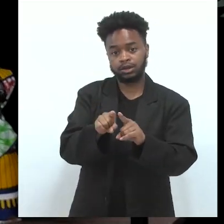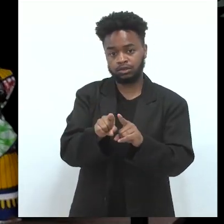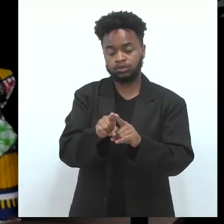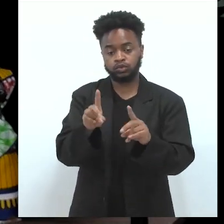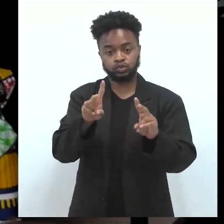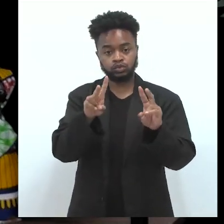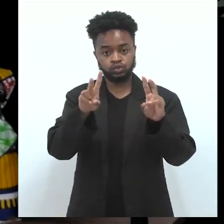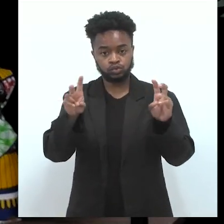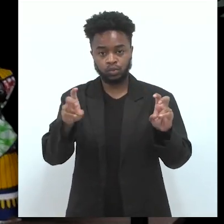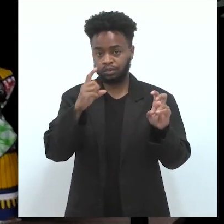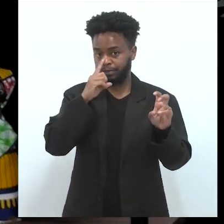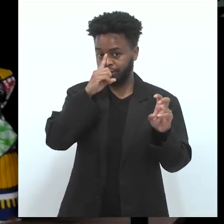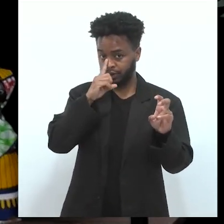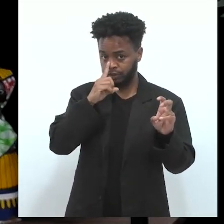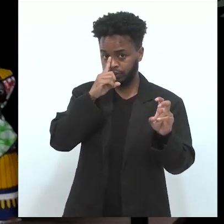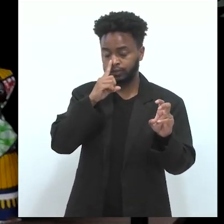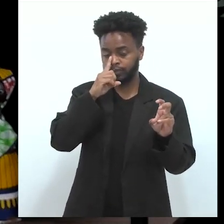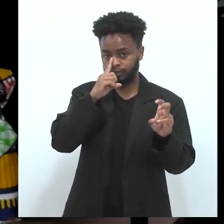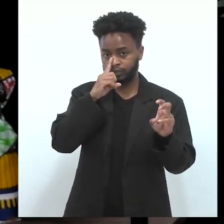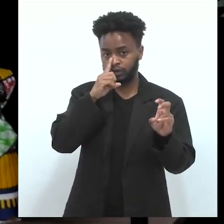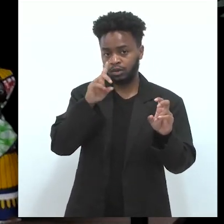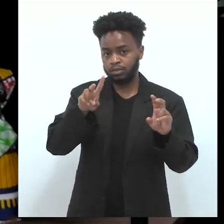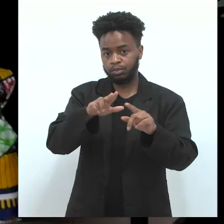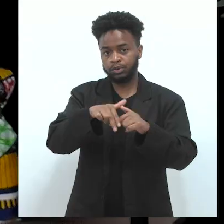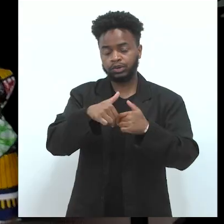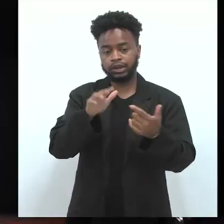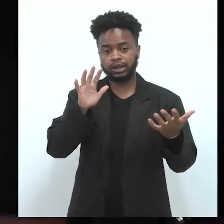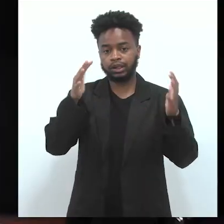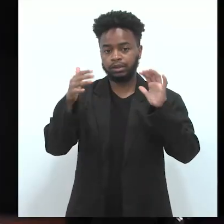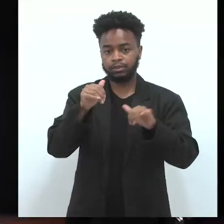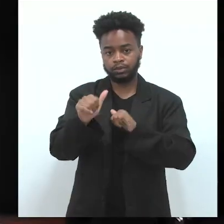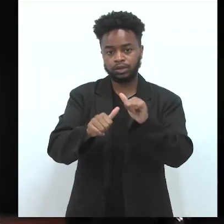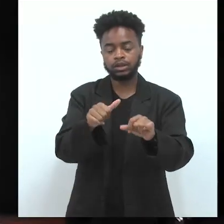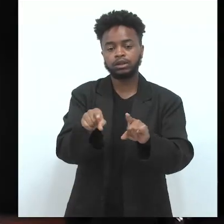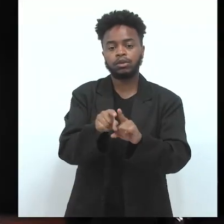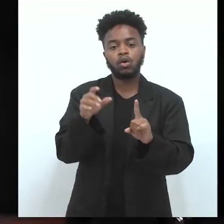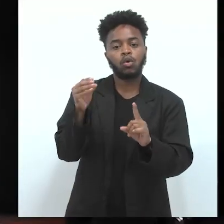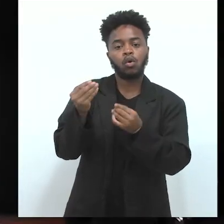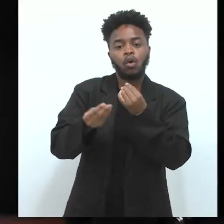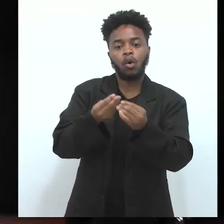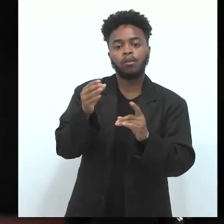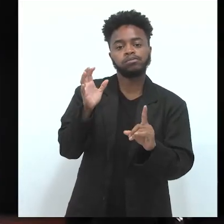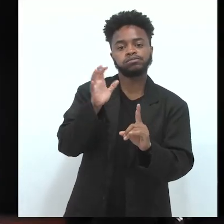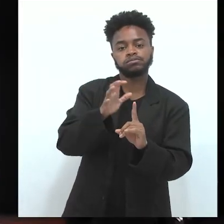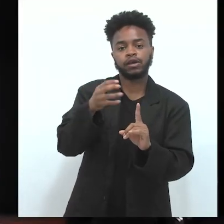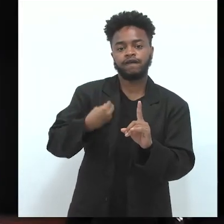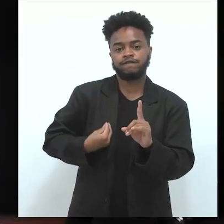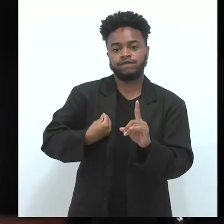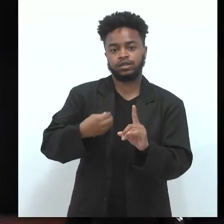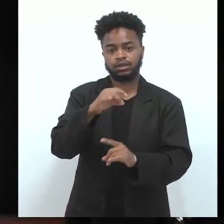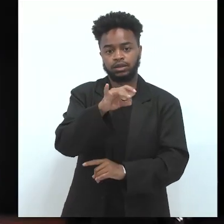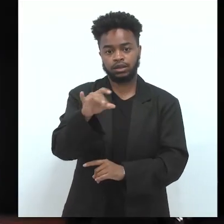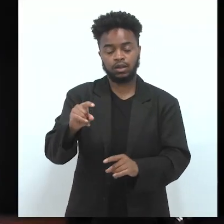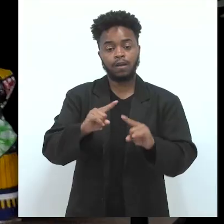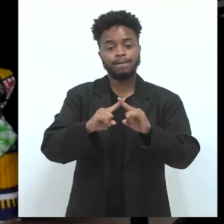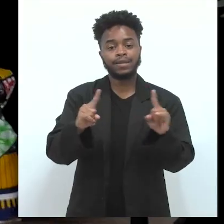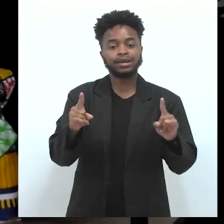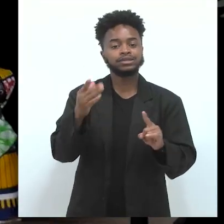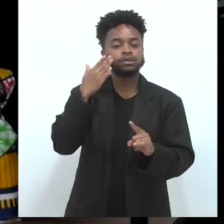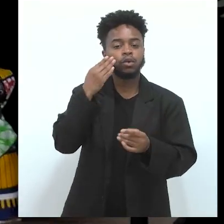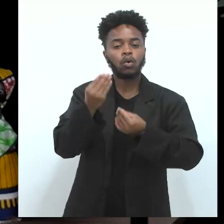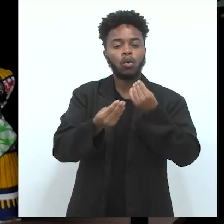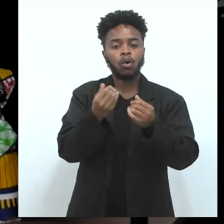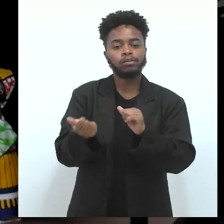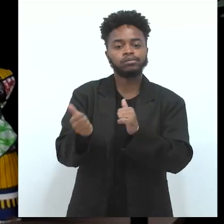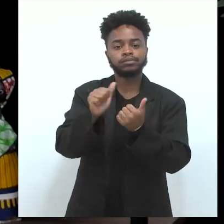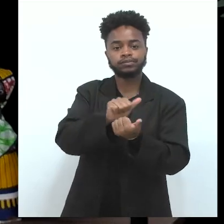conhecimento sobre os perigos das mudanças climáticas e como isso impacta diretamente a vida delas, mas também de